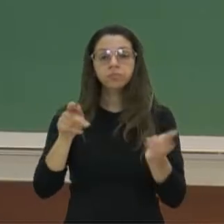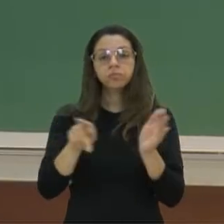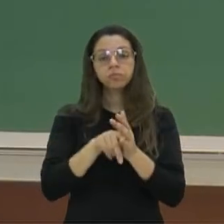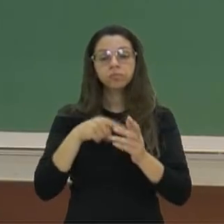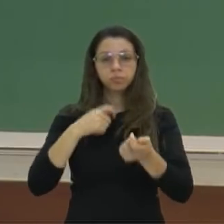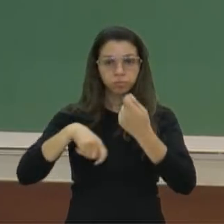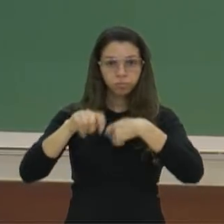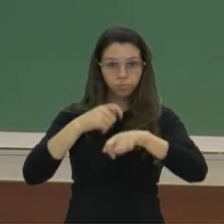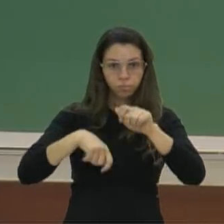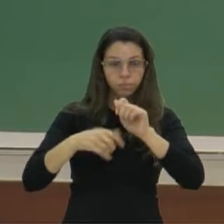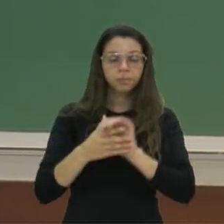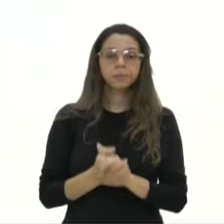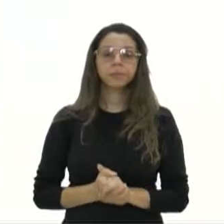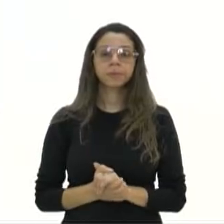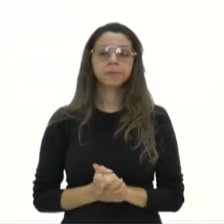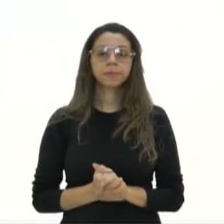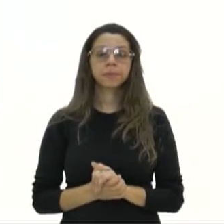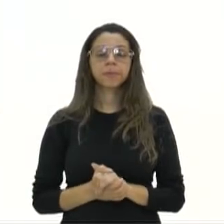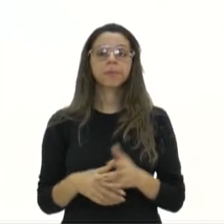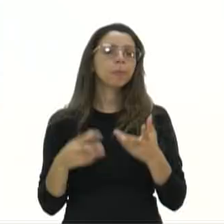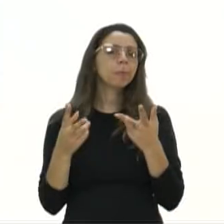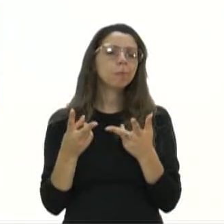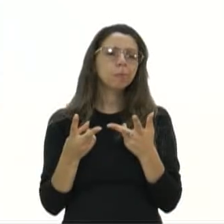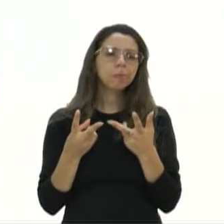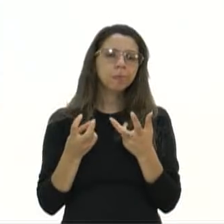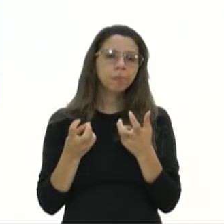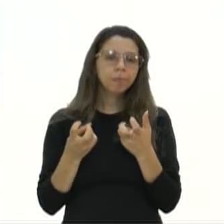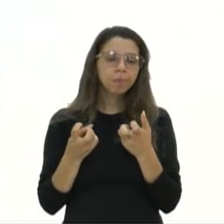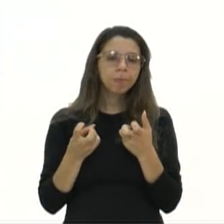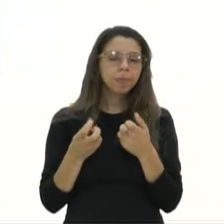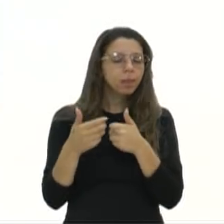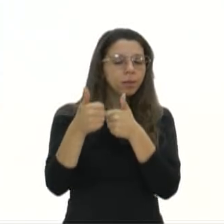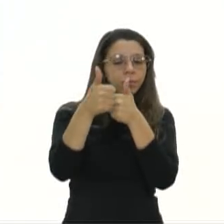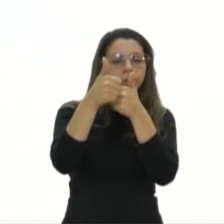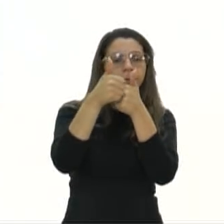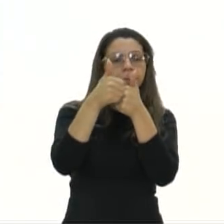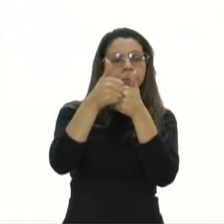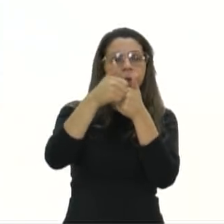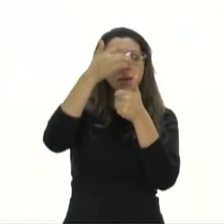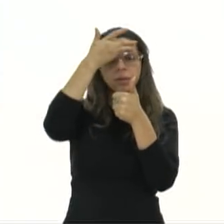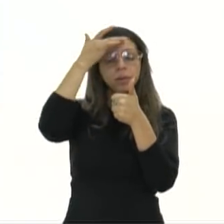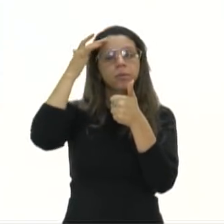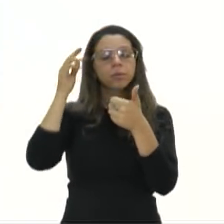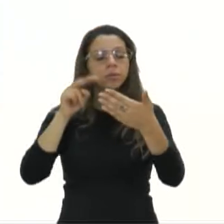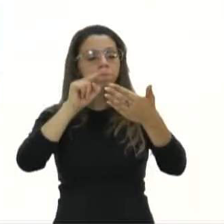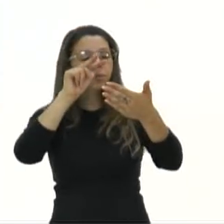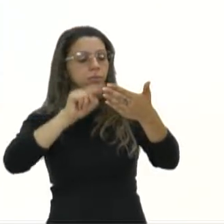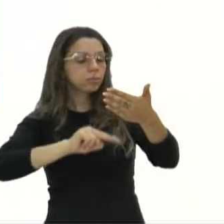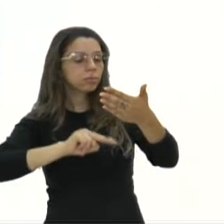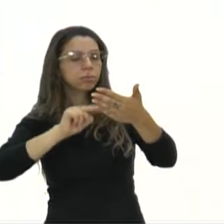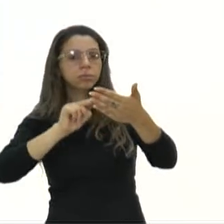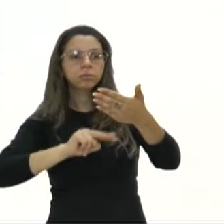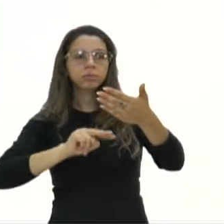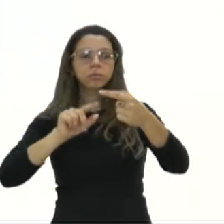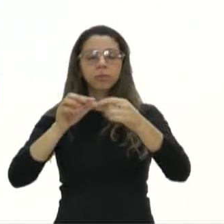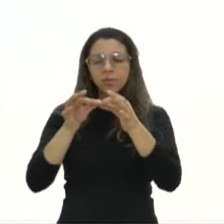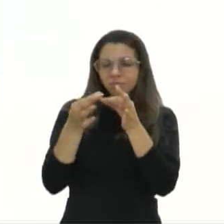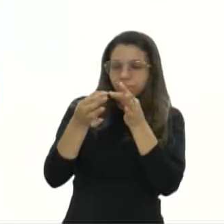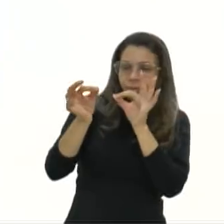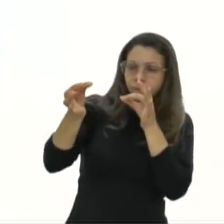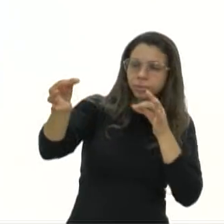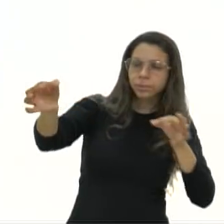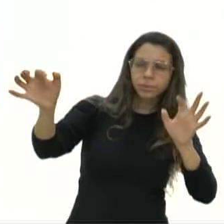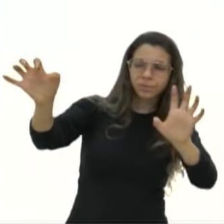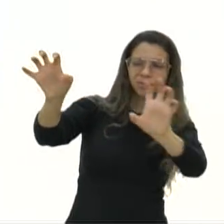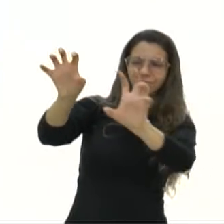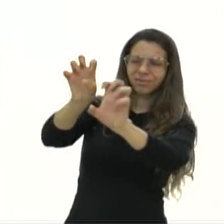do mundo dos negócios. Percebe que perto da pessoa lendo o jornal está focalizado e lá